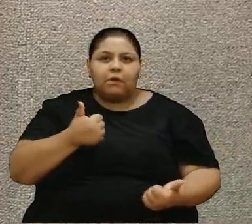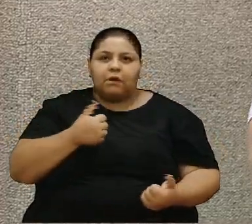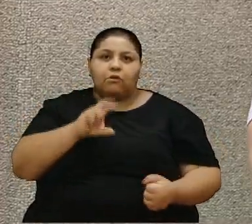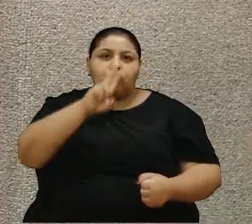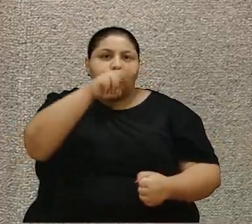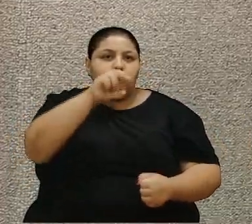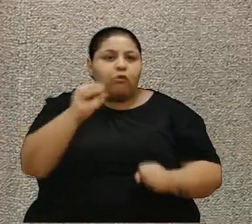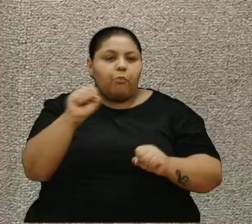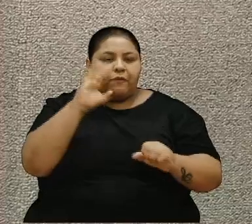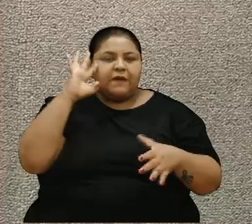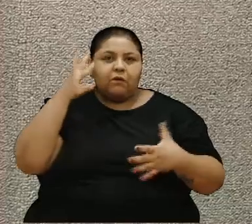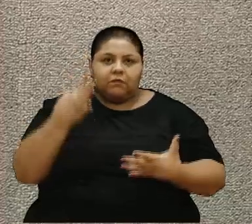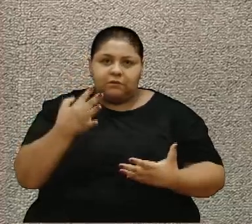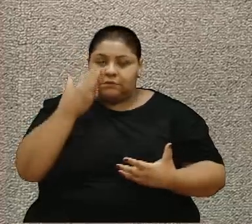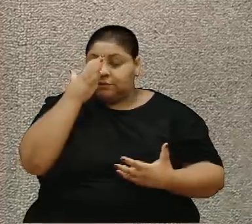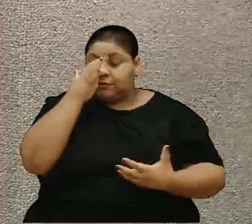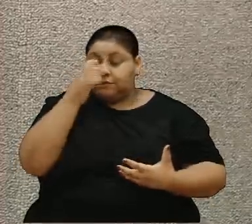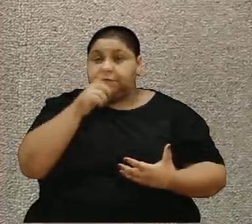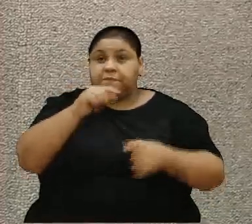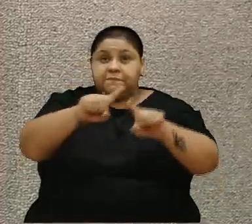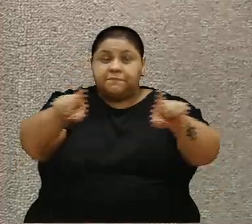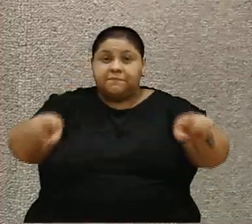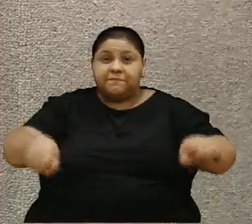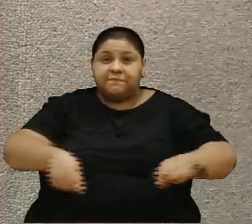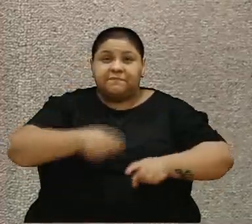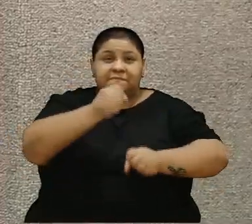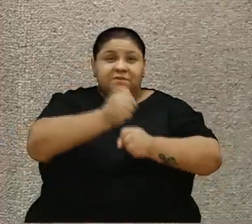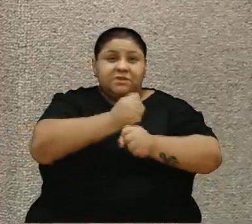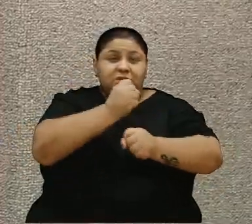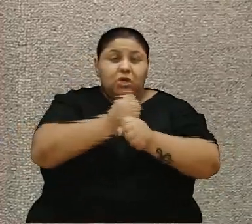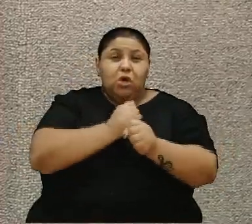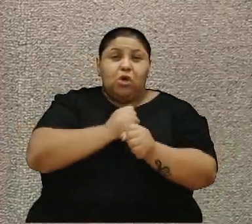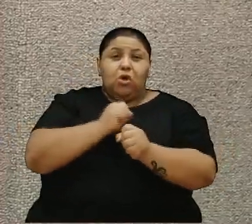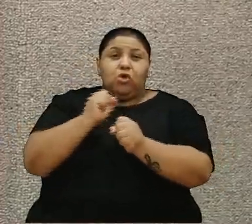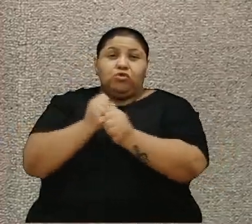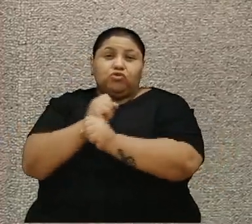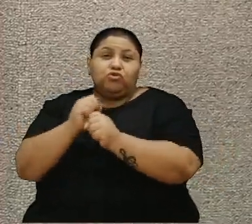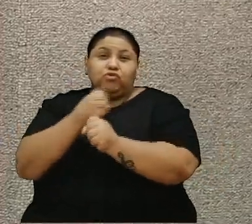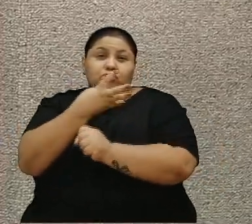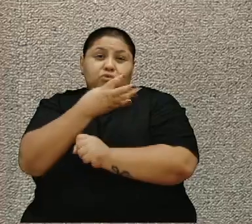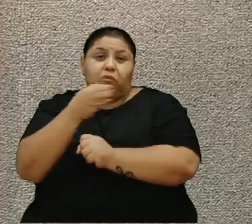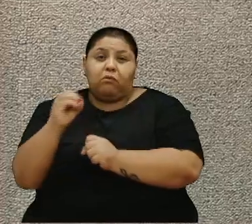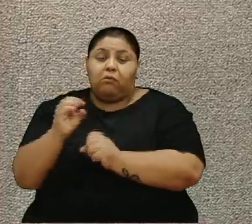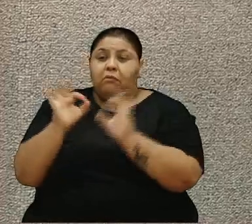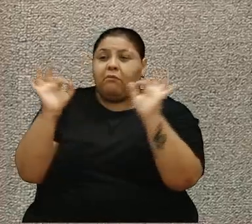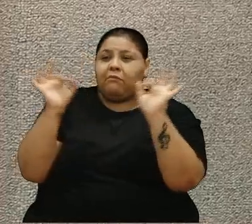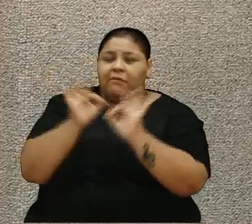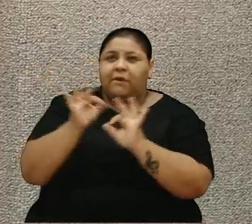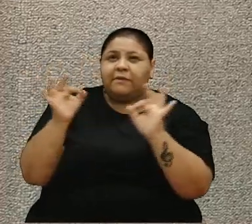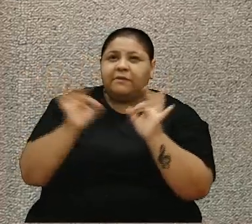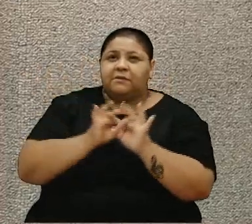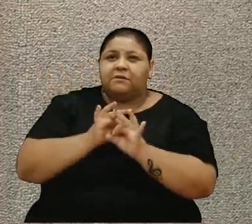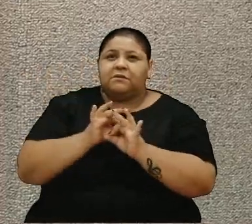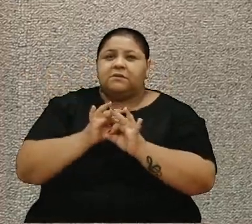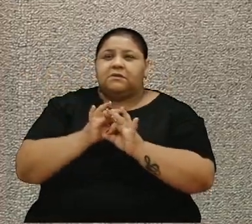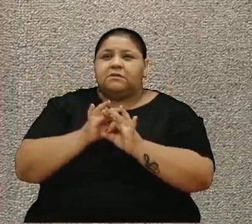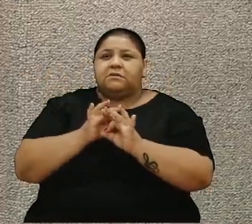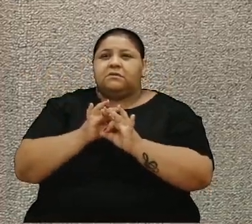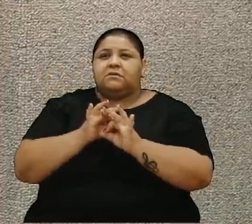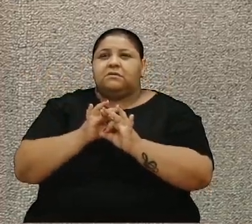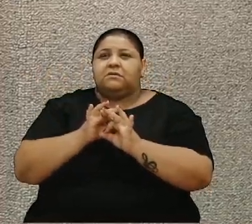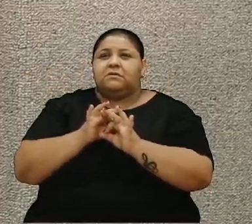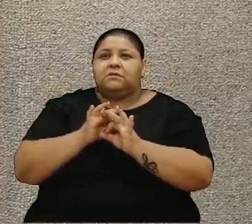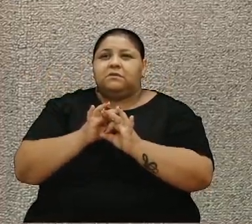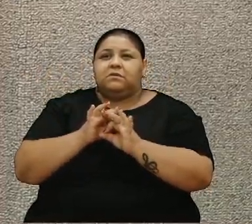estourar. Tá? É uma represa construída ainda nos anos 40, perfeitamente com laudos técnicos